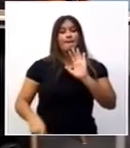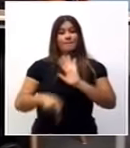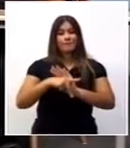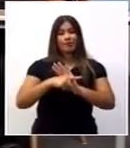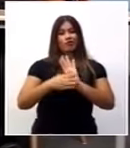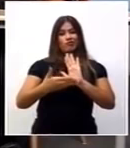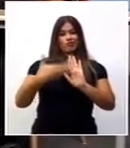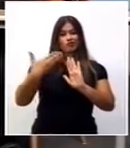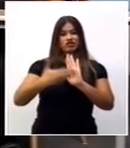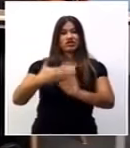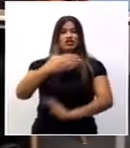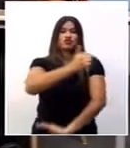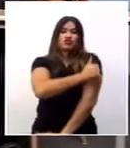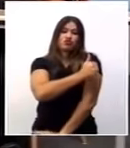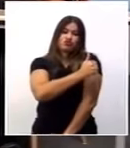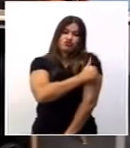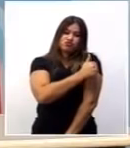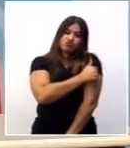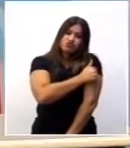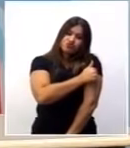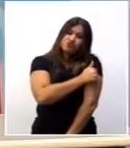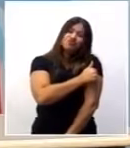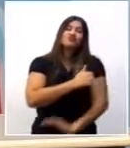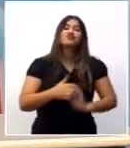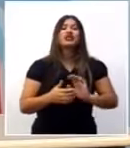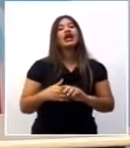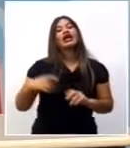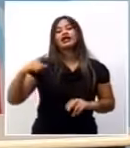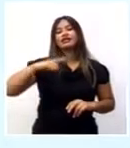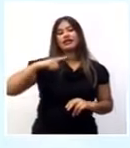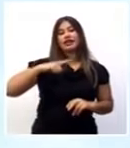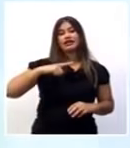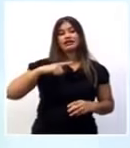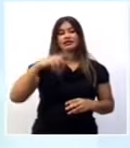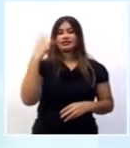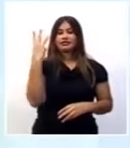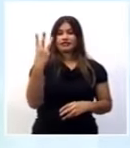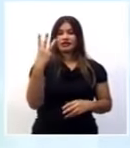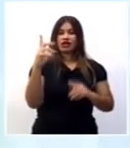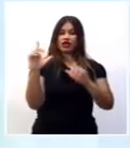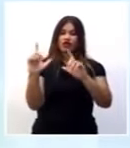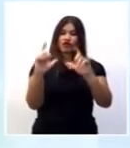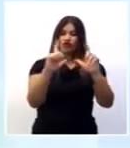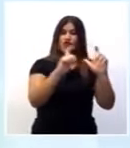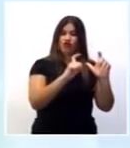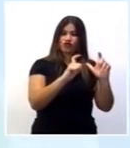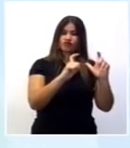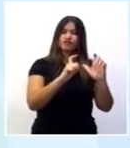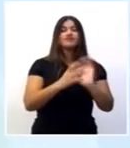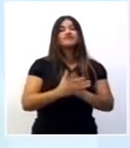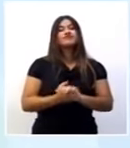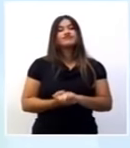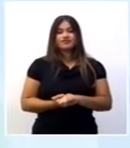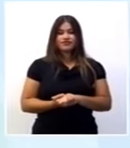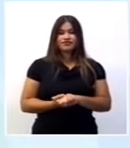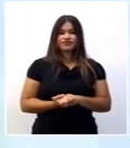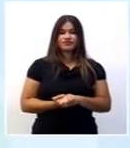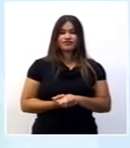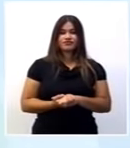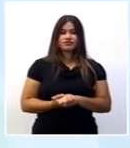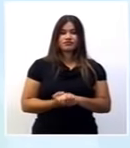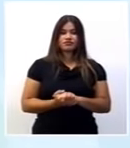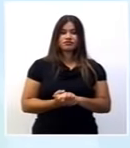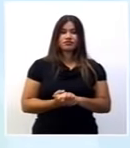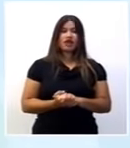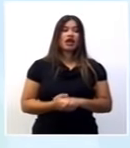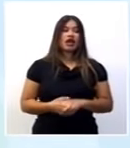também do aluno. Ela aparece em 3 imagens, imagem 1, 2, 3. O que é a